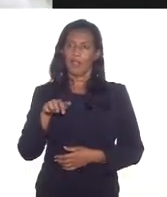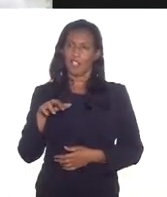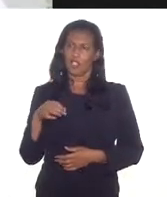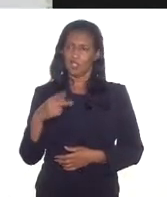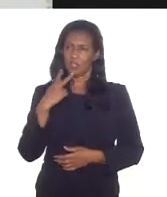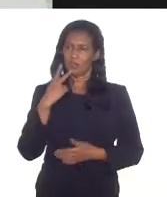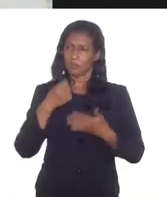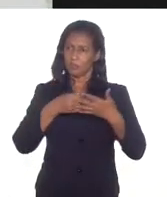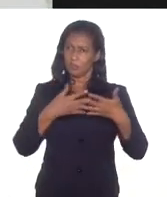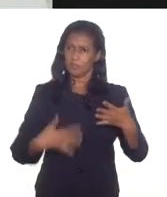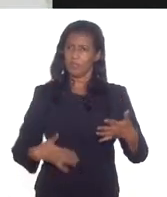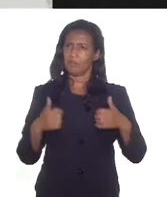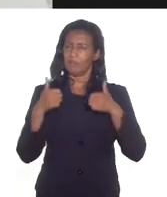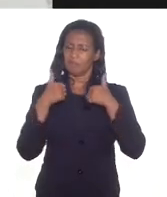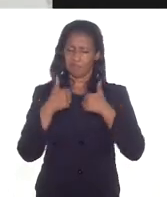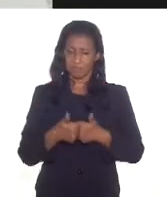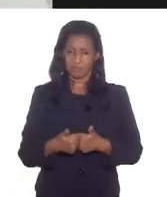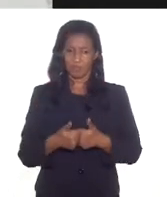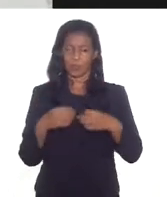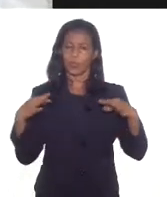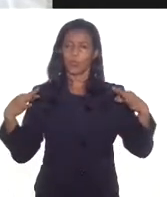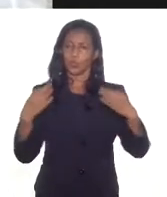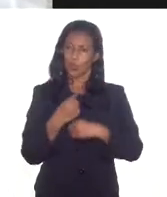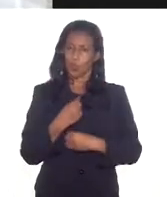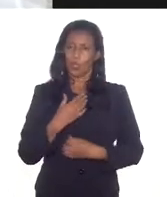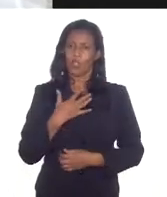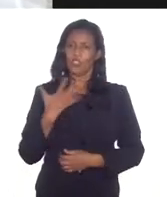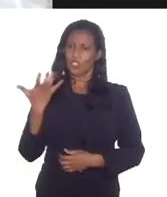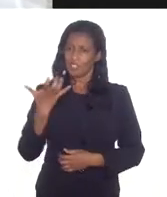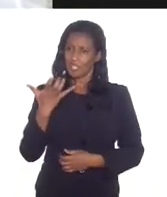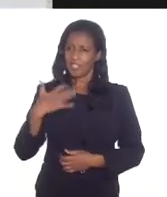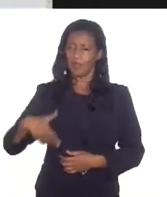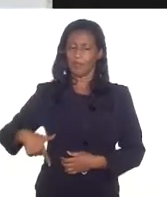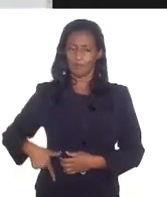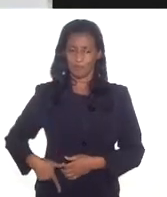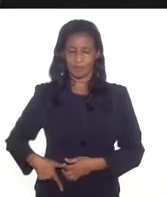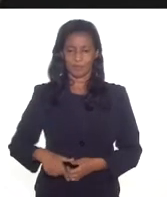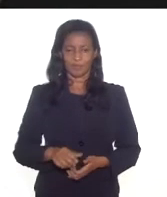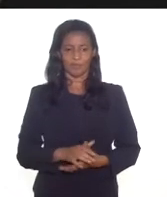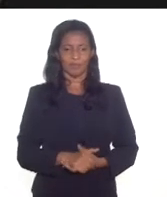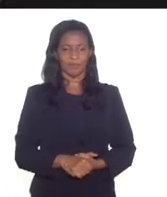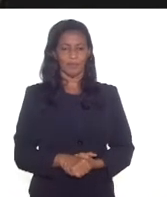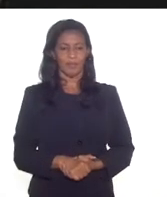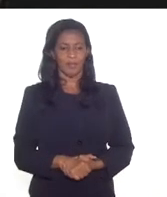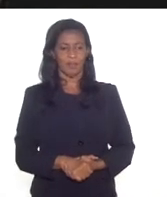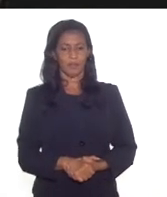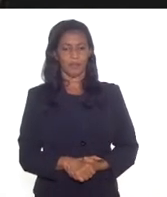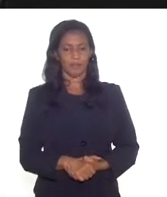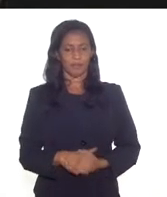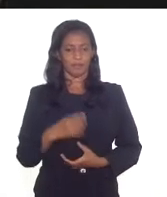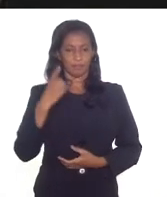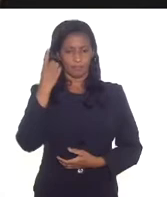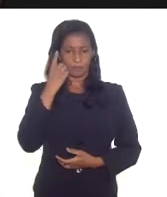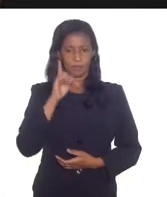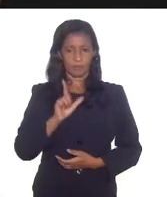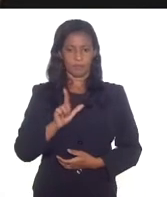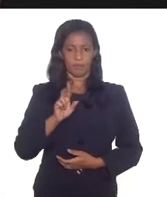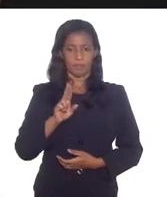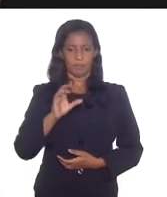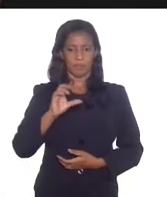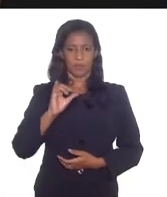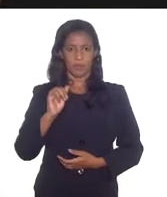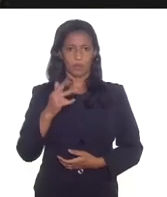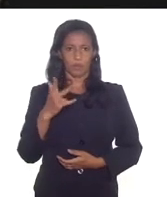forma correta a ferramenta que todos nós gostamos de portar. Obrigado, presidente. Deputada Lucinha, por favor.